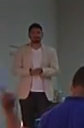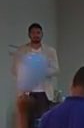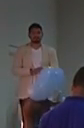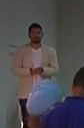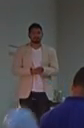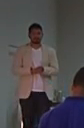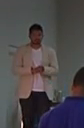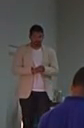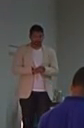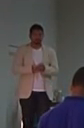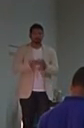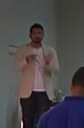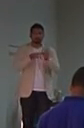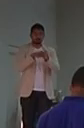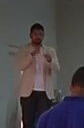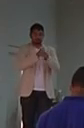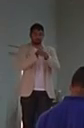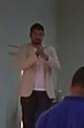quadriênio